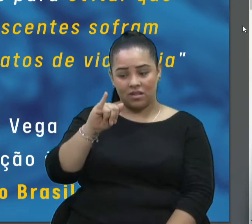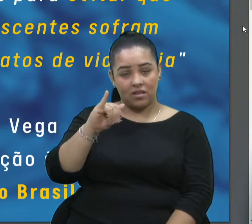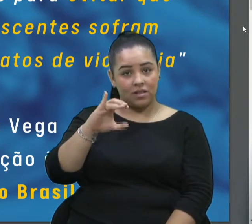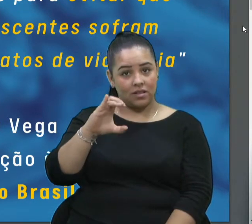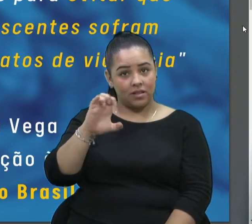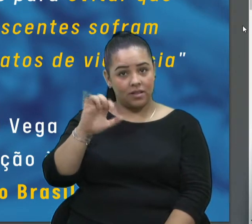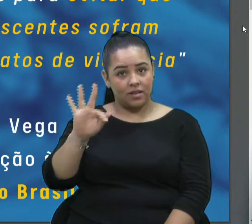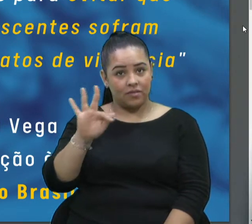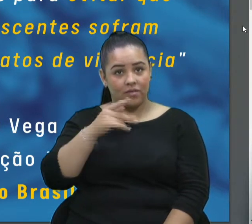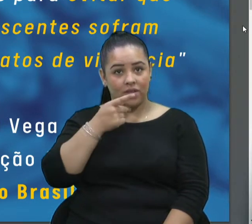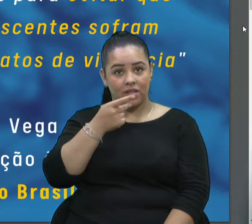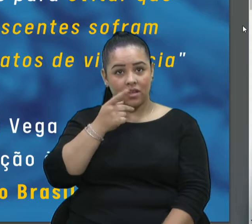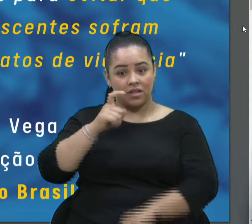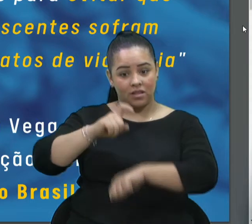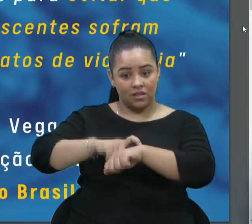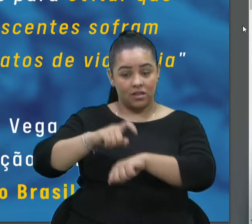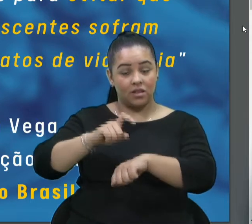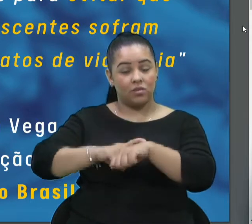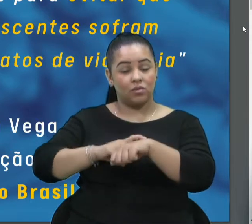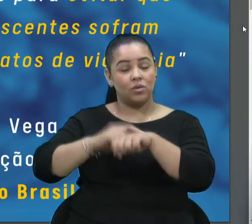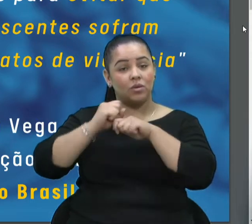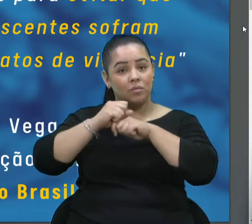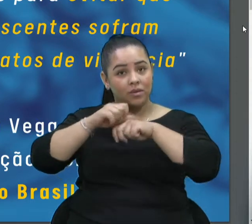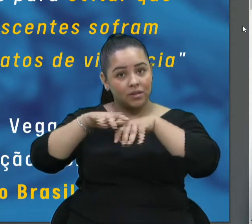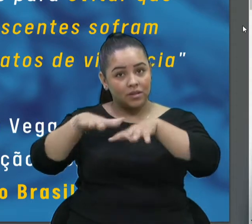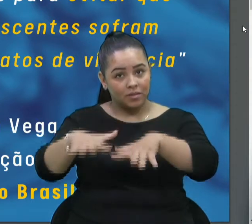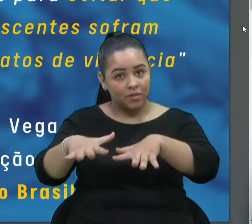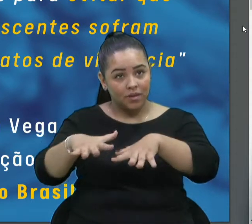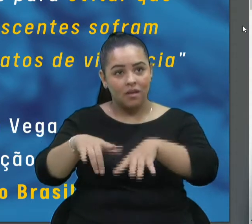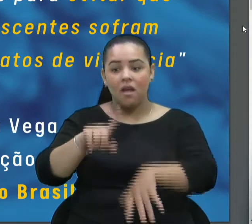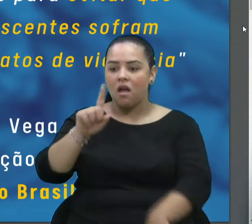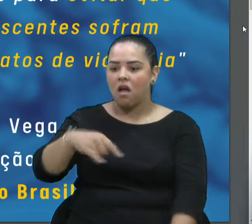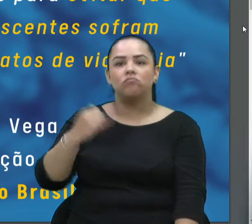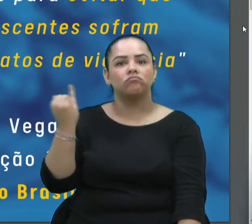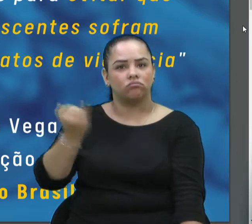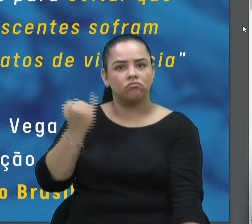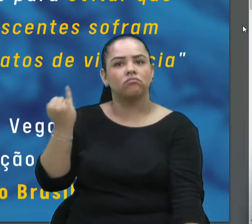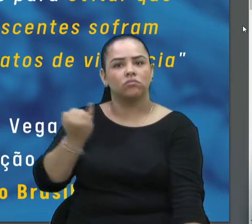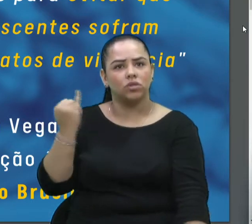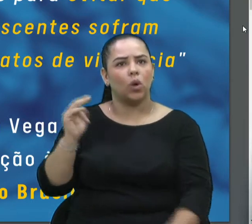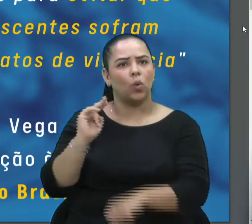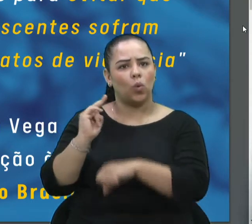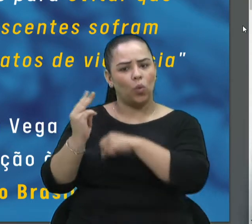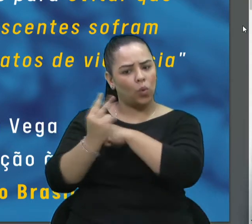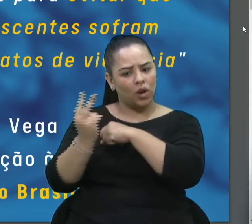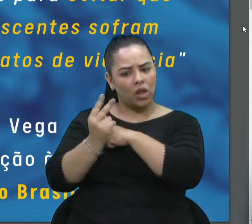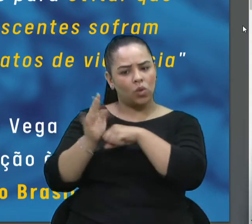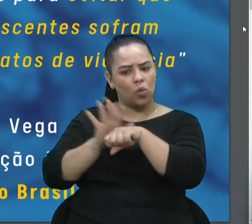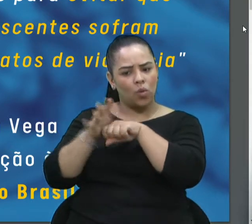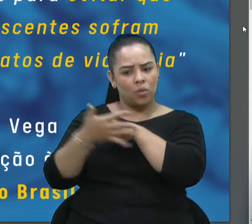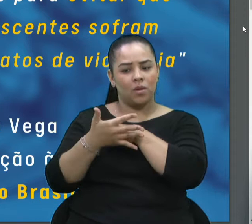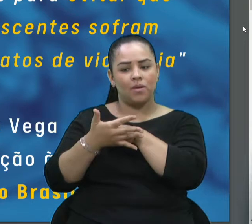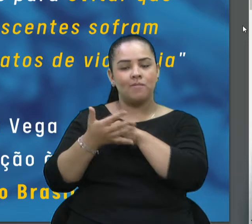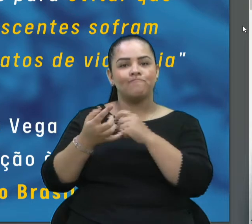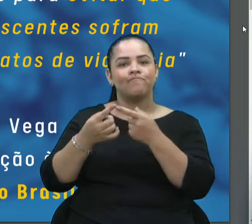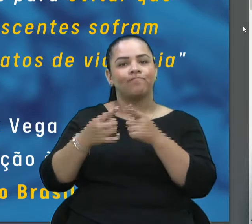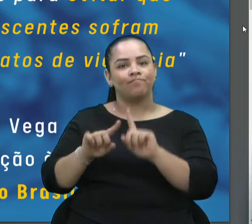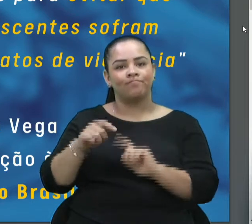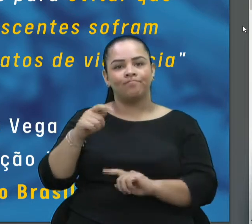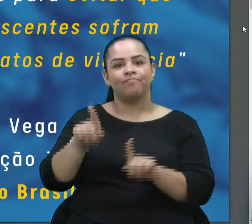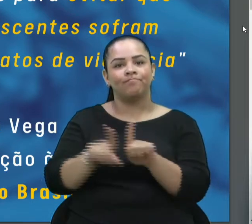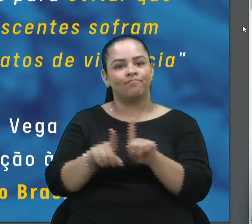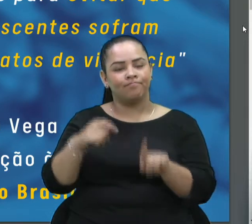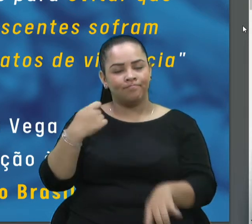ficar em casa é importante, sim, para a proteção contra o coronavírus, Mas também é preciso entender